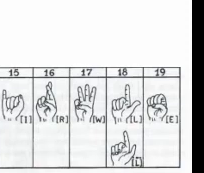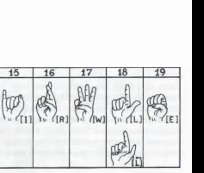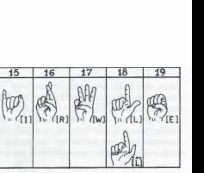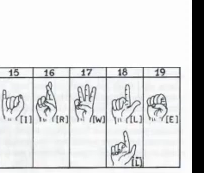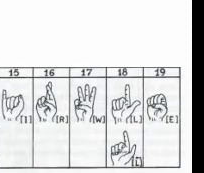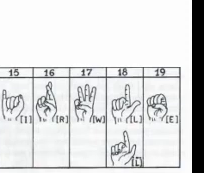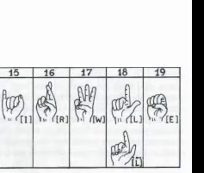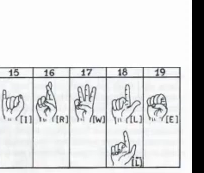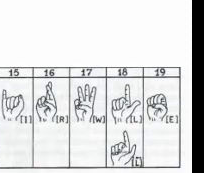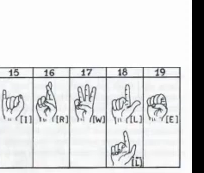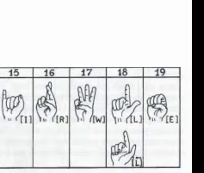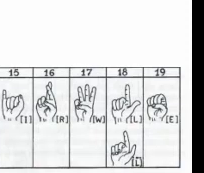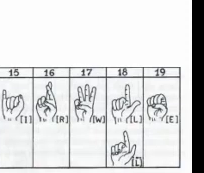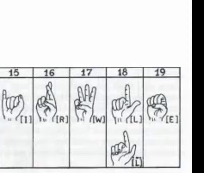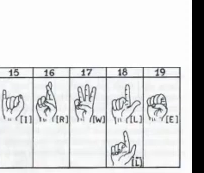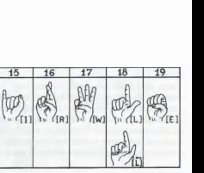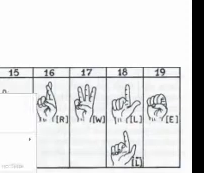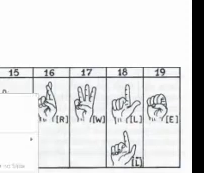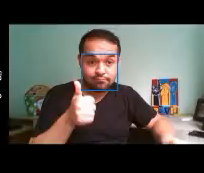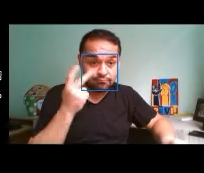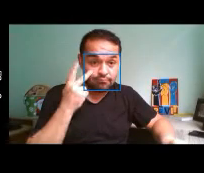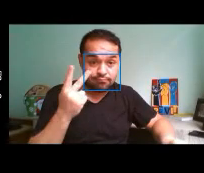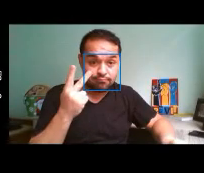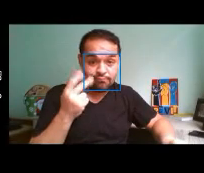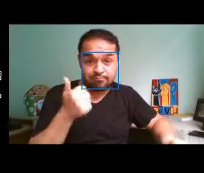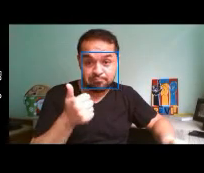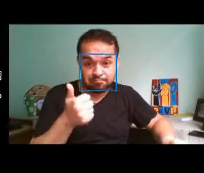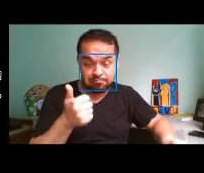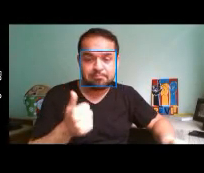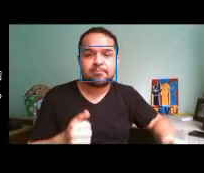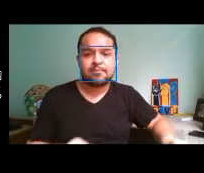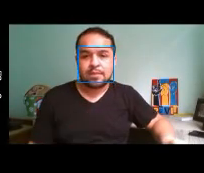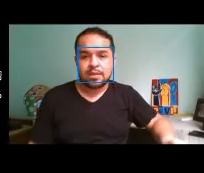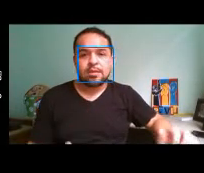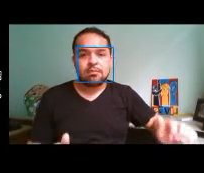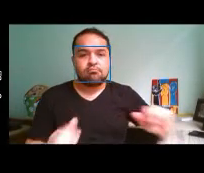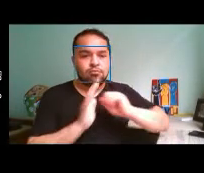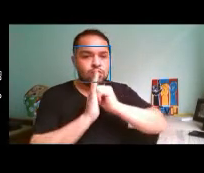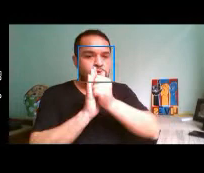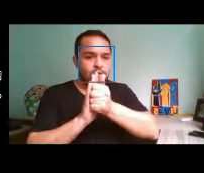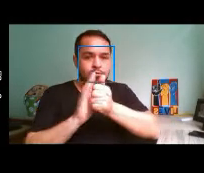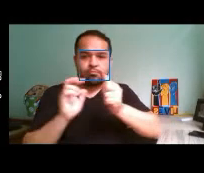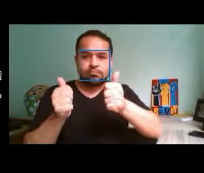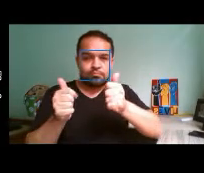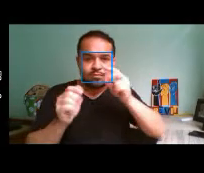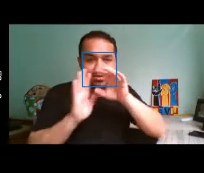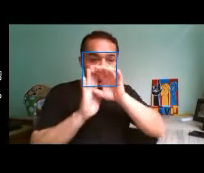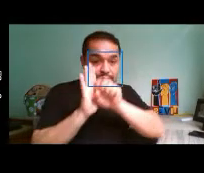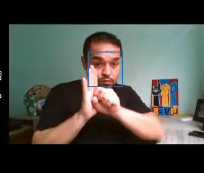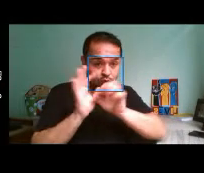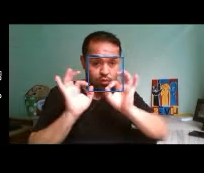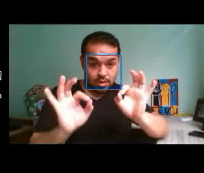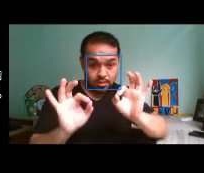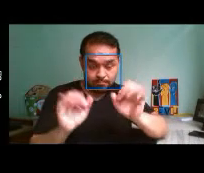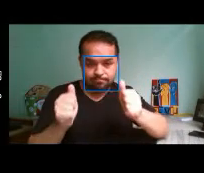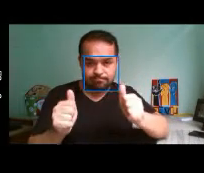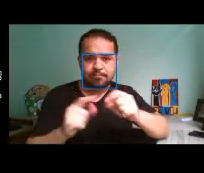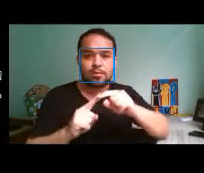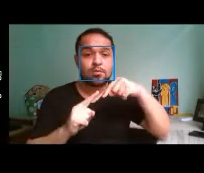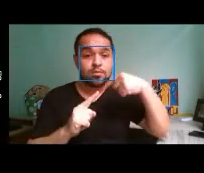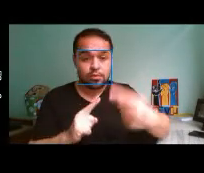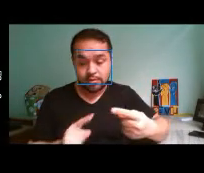embaixo. Eu vou mostrar aqui para vocês, olha aqui, ó, AS. Tá vendo? Esse é o símbolo da configuração para que você